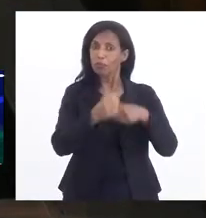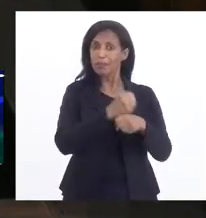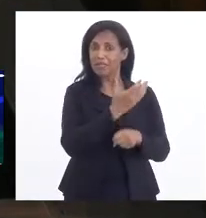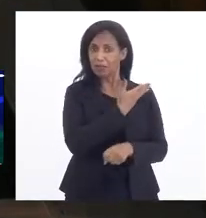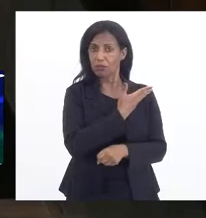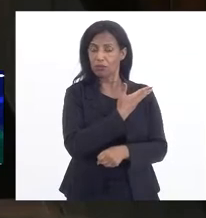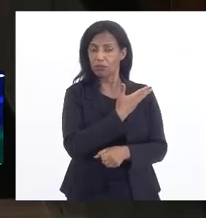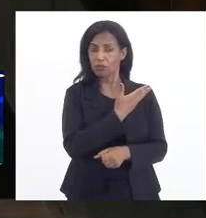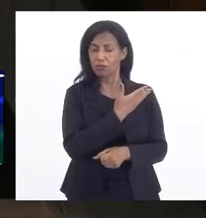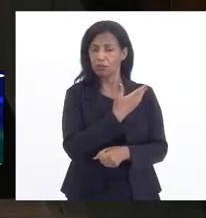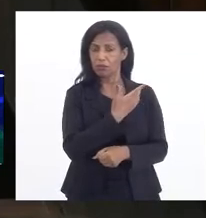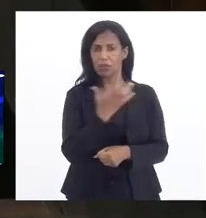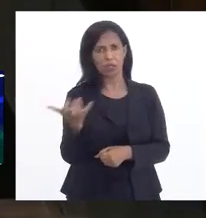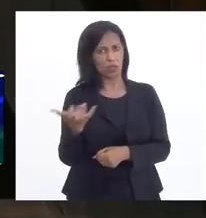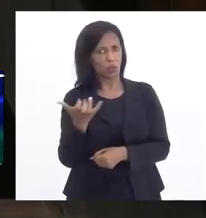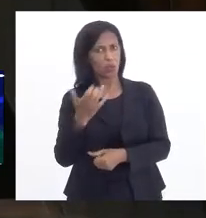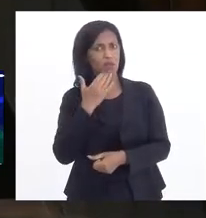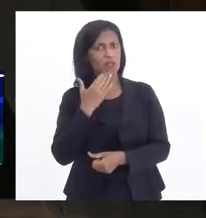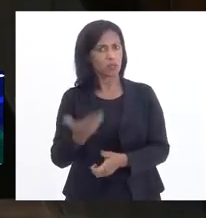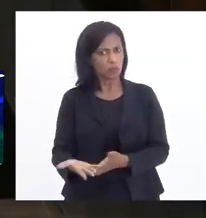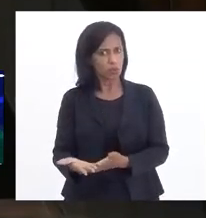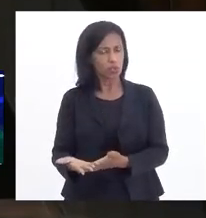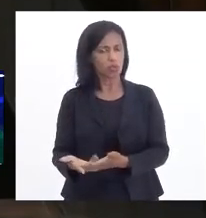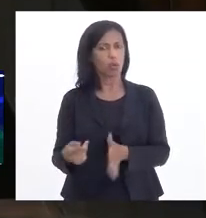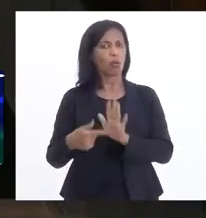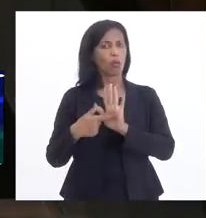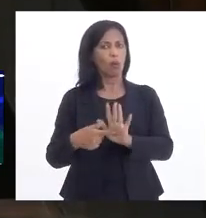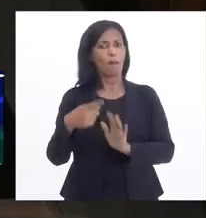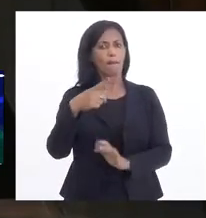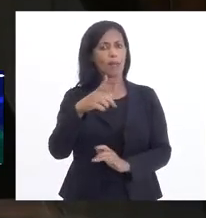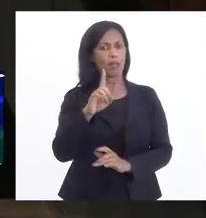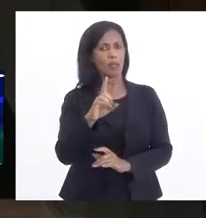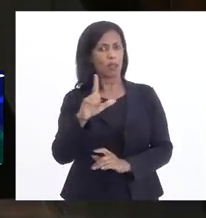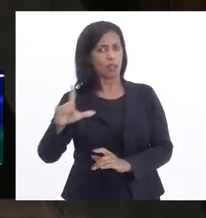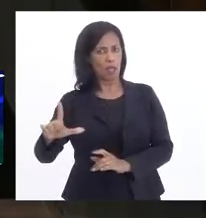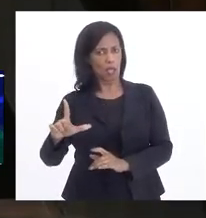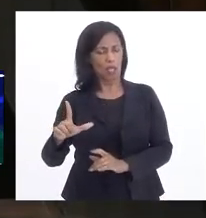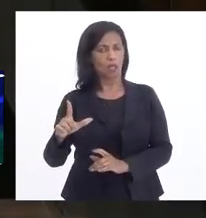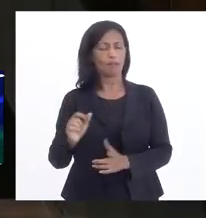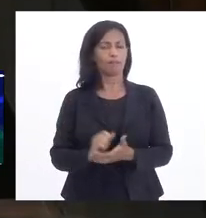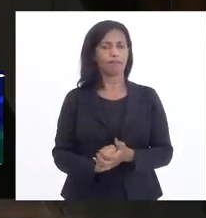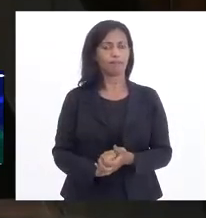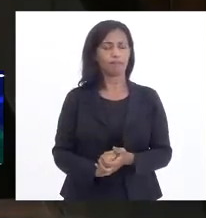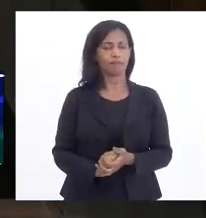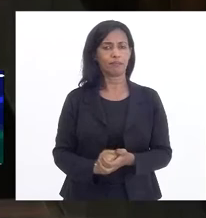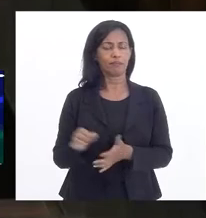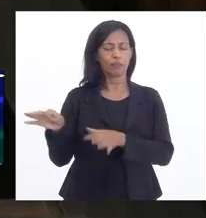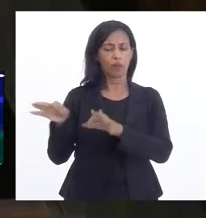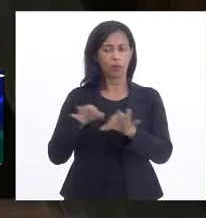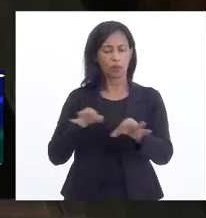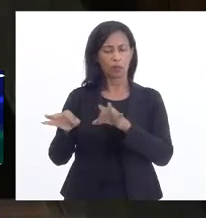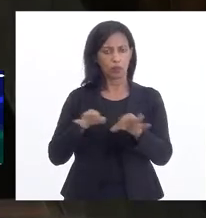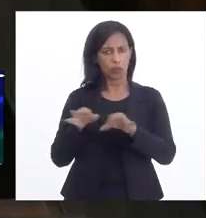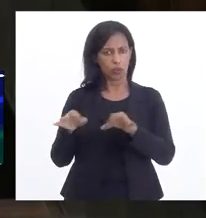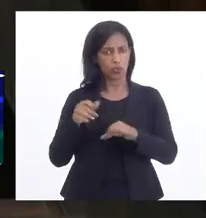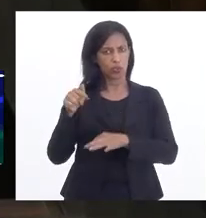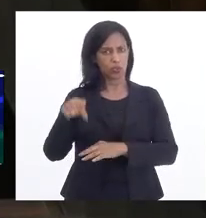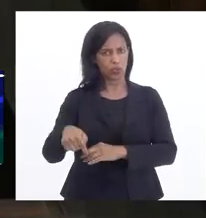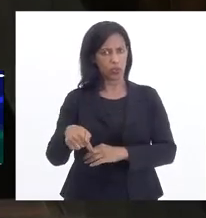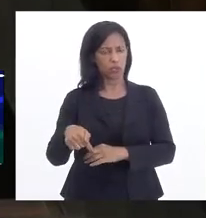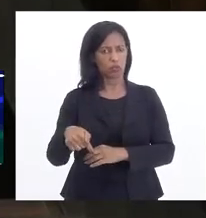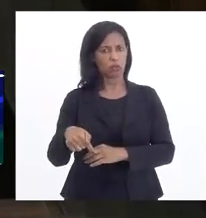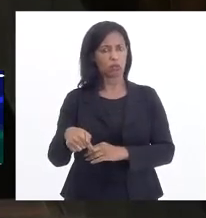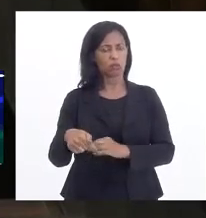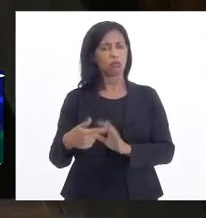assim, eu quero fazer um apelo, apresentei um PDL aqui, eu, o Flávio e o Sérgio Fernandes, um projeto de decreto legislativo para